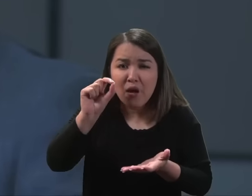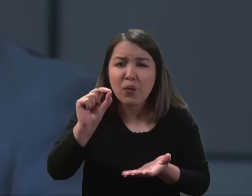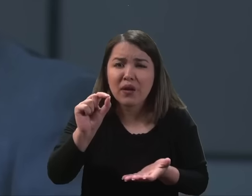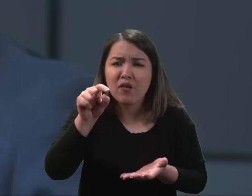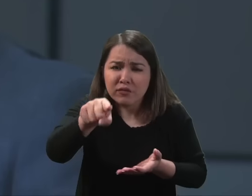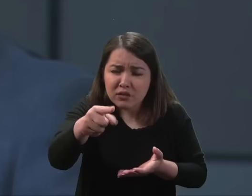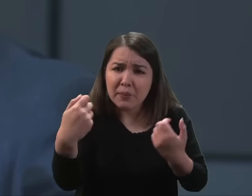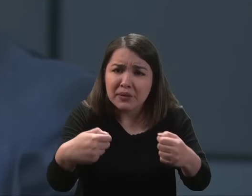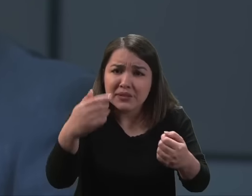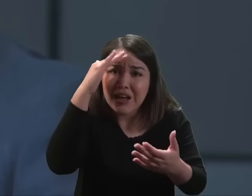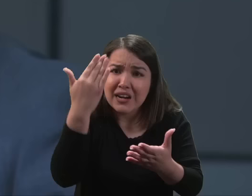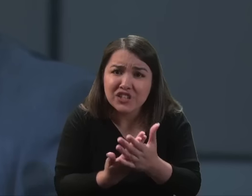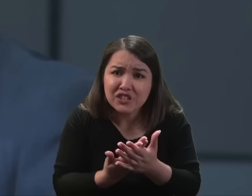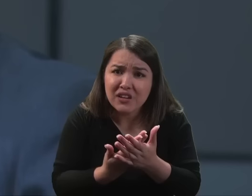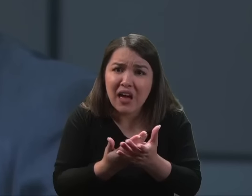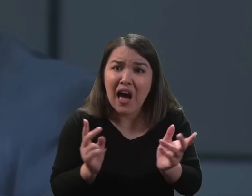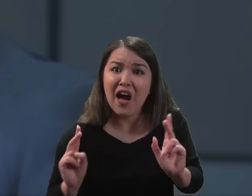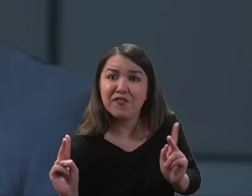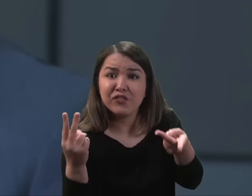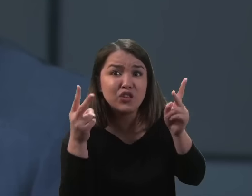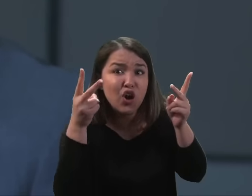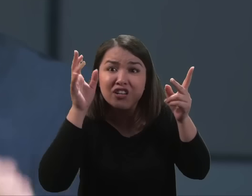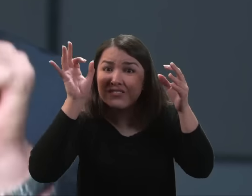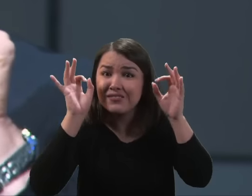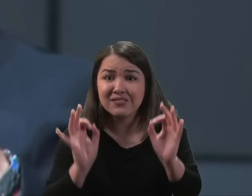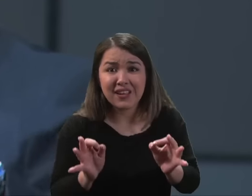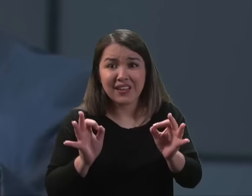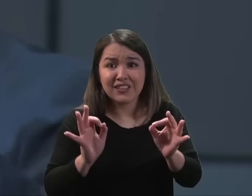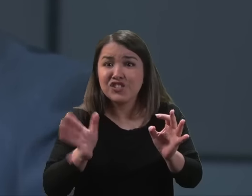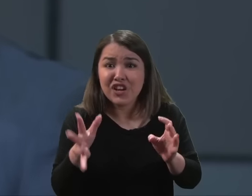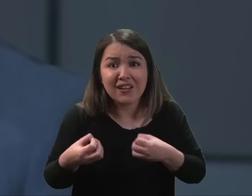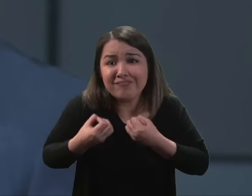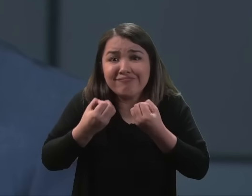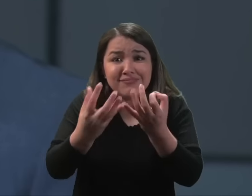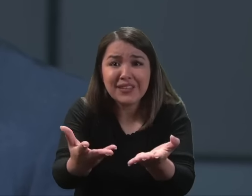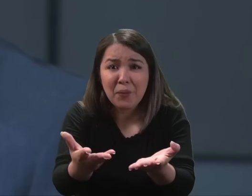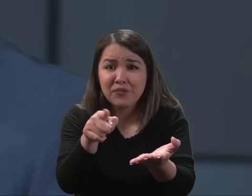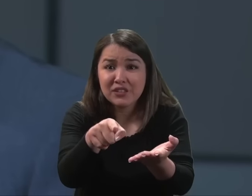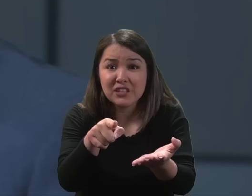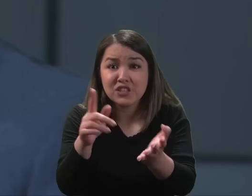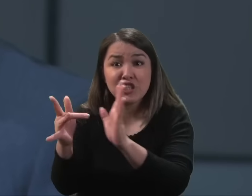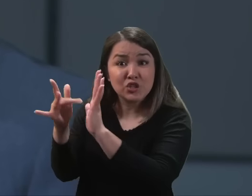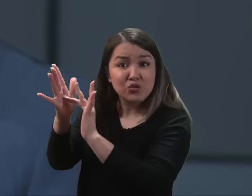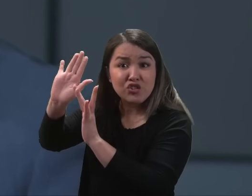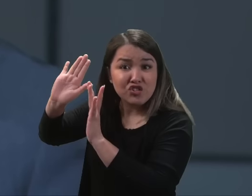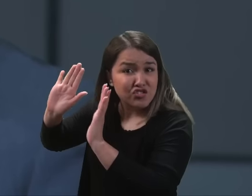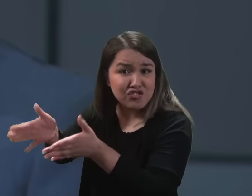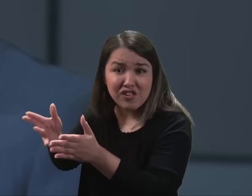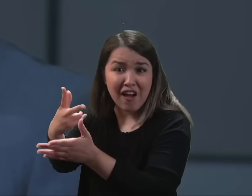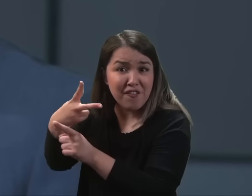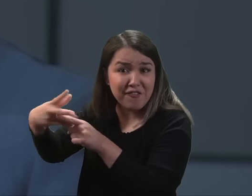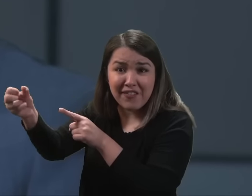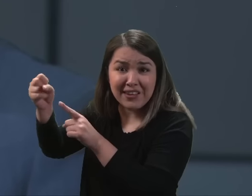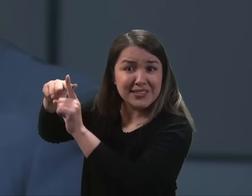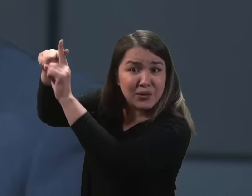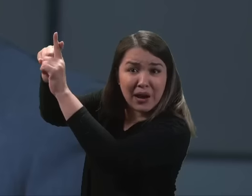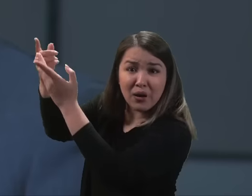acredite a vitória é certa já está nas tuas mãos Jesus já venceu por ti amém creia nisso